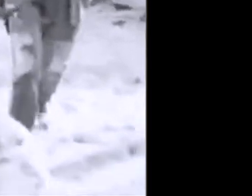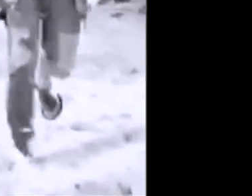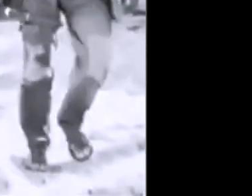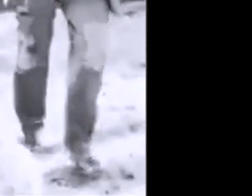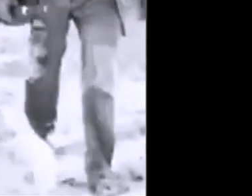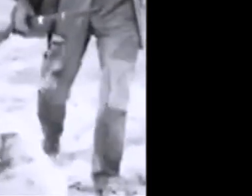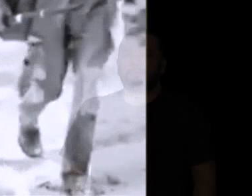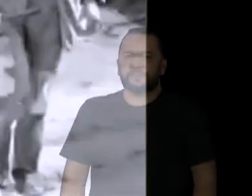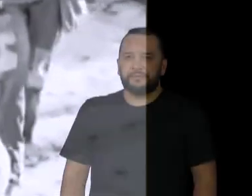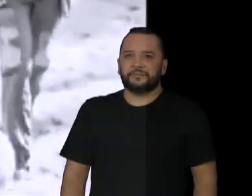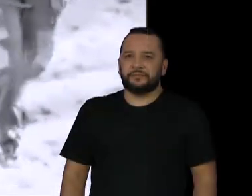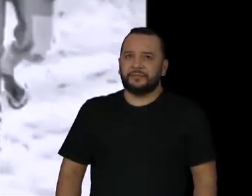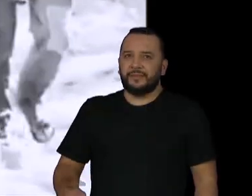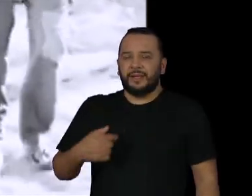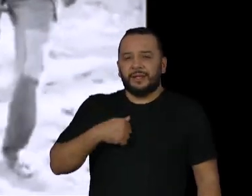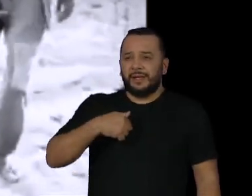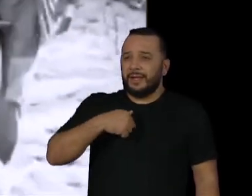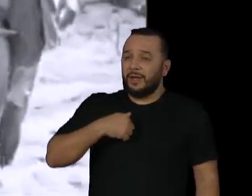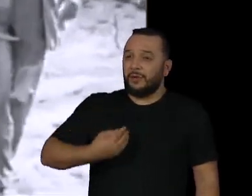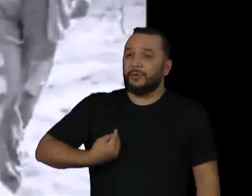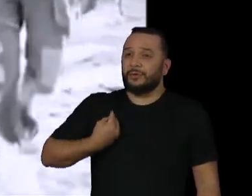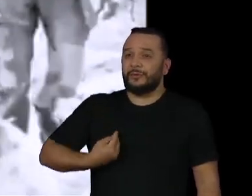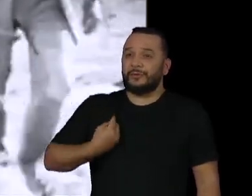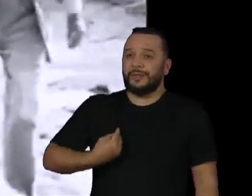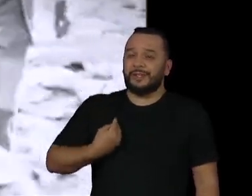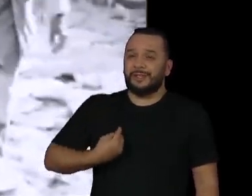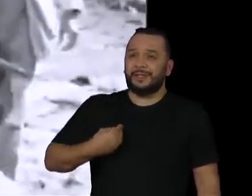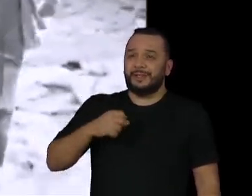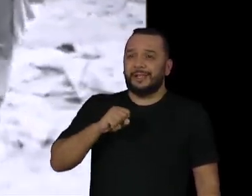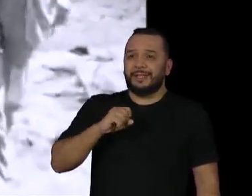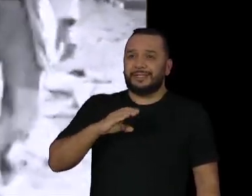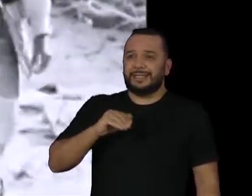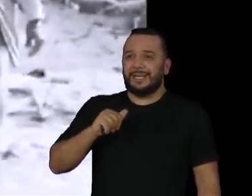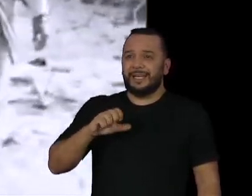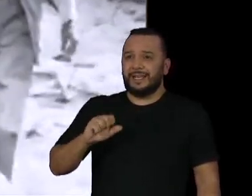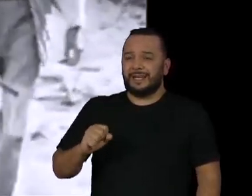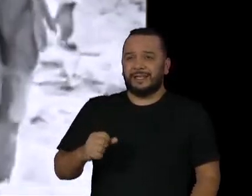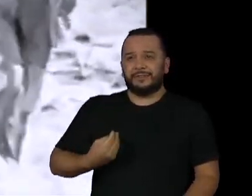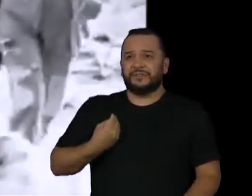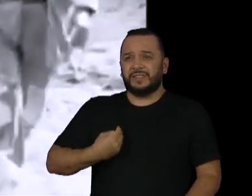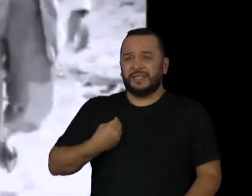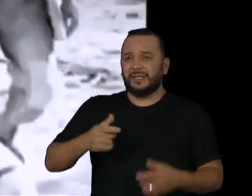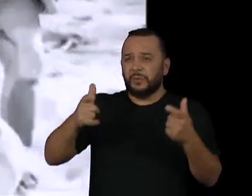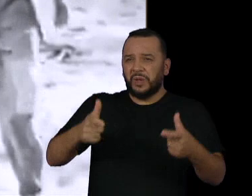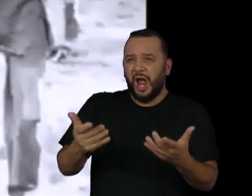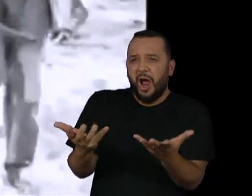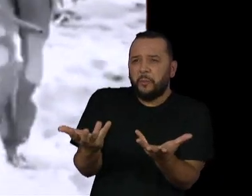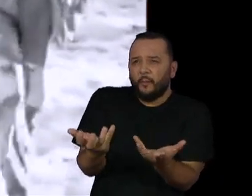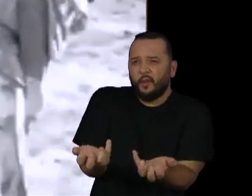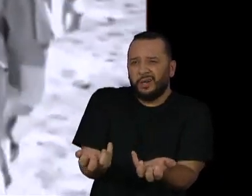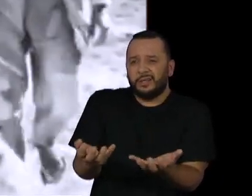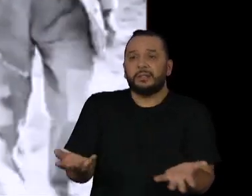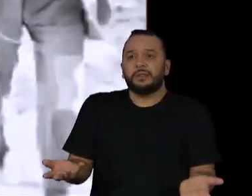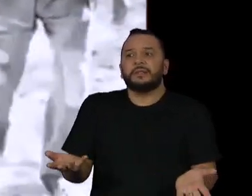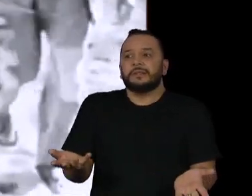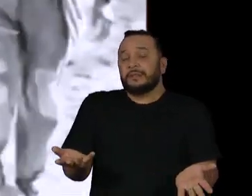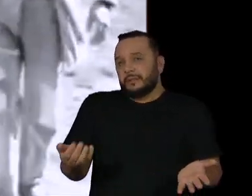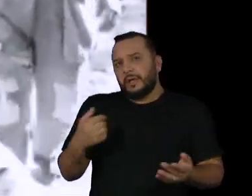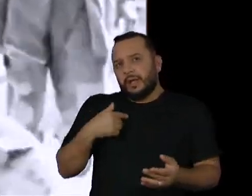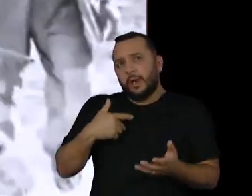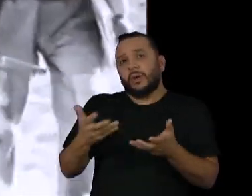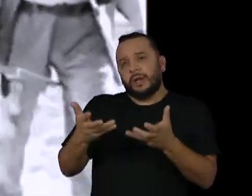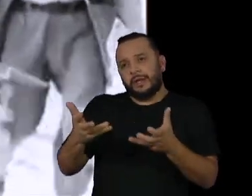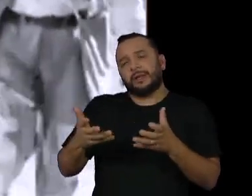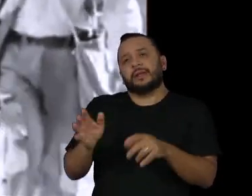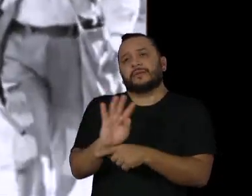viu. Nunca pensei em fazer Vidas Secas. Eu estava querendo fazer um filme sobre o Nordeste, porque naquela época eu trabalhava para Isaac